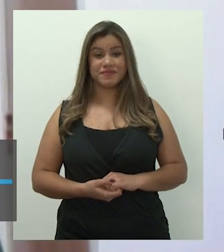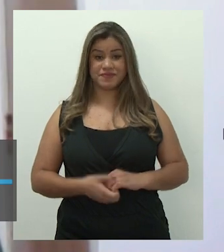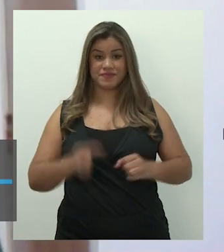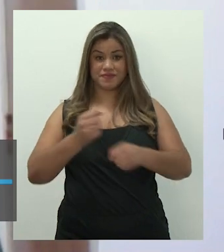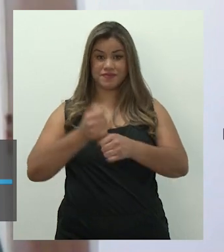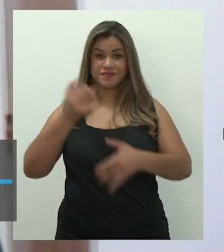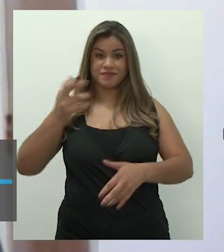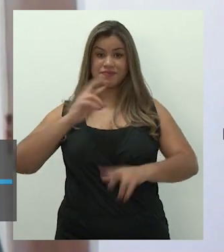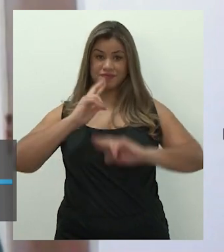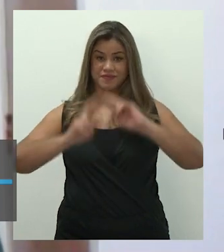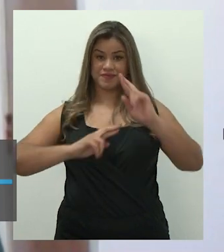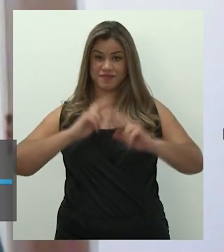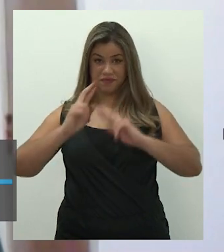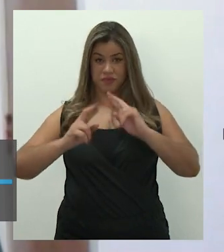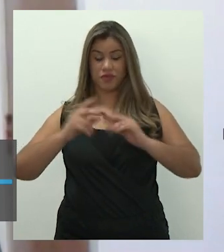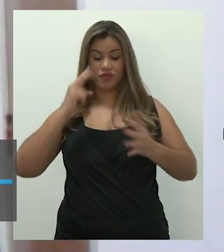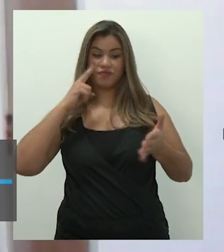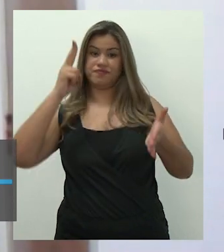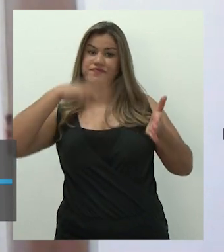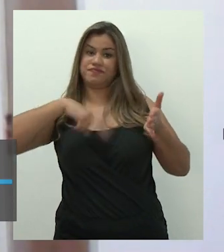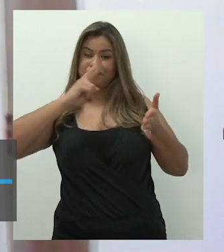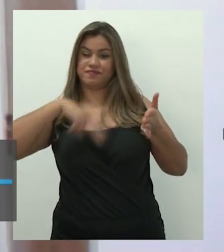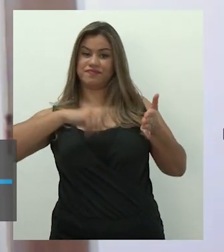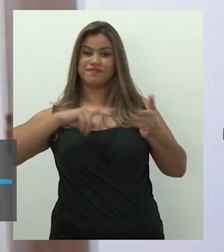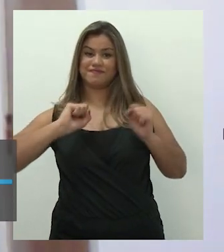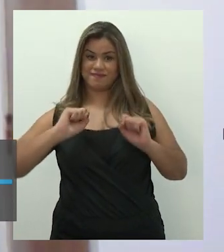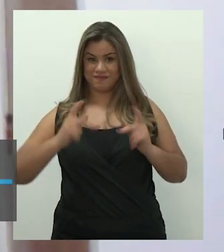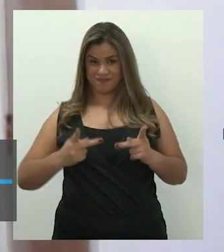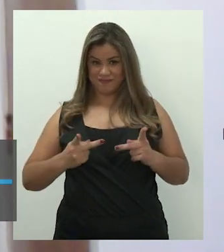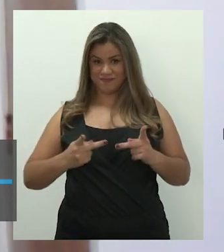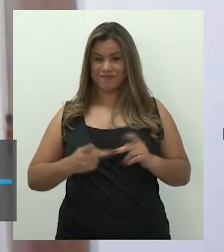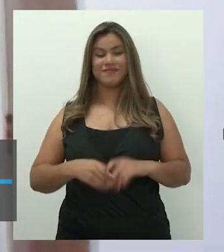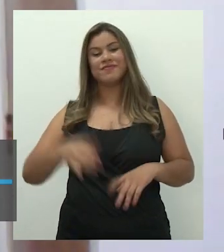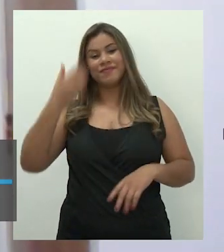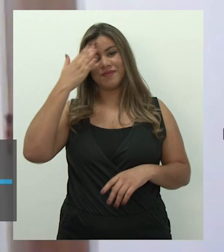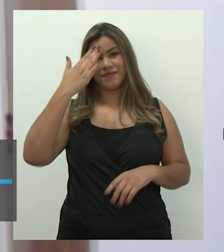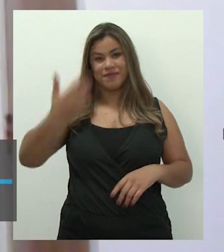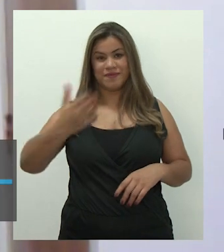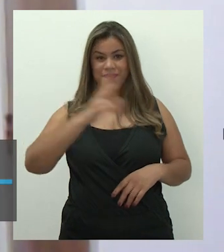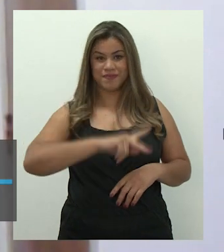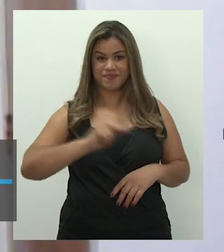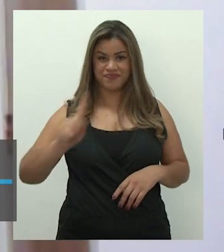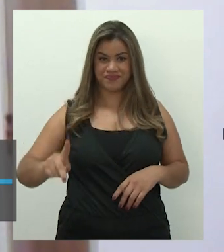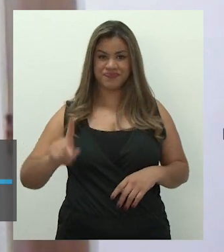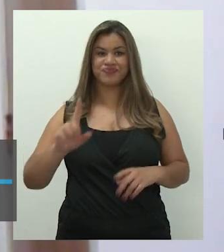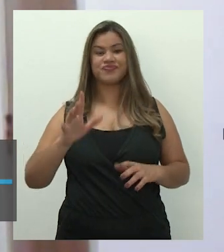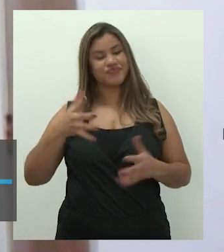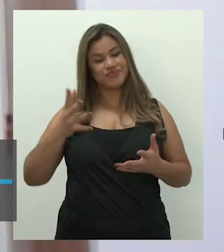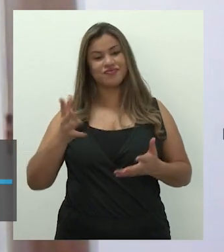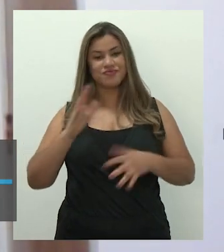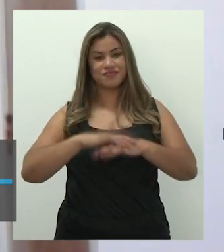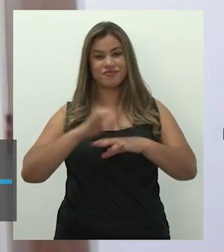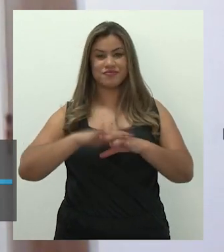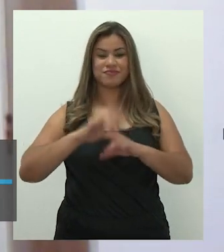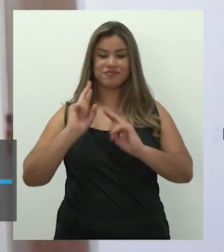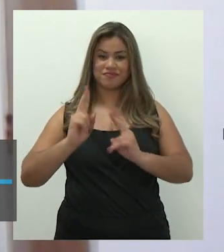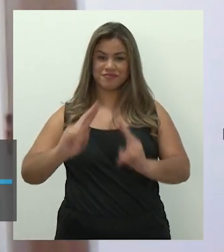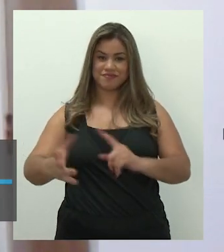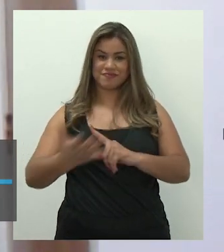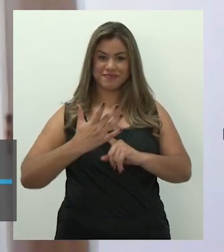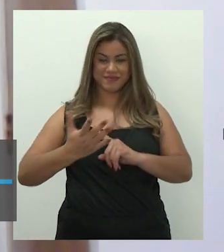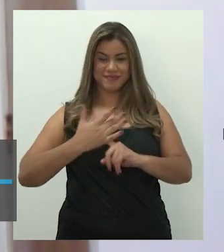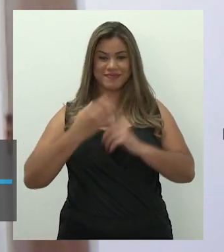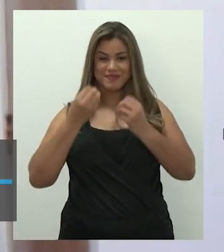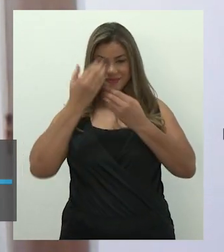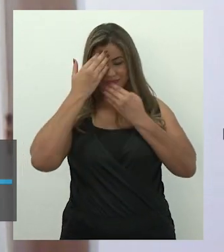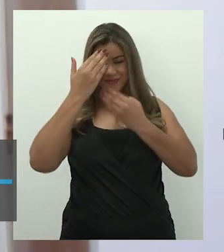aí, Renan, eu vou ler para vocês algumas contribuições que estou vendo por aqui, tá? Obrigada, professores, como sempre, colaborando muito com a gente. Então, vamos